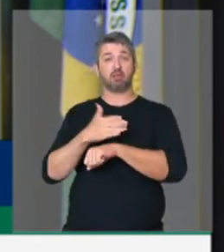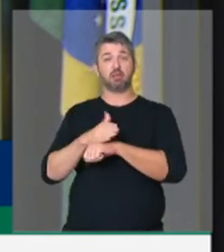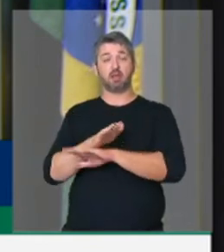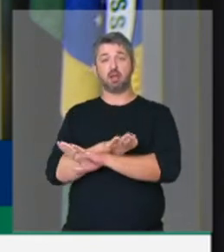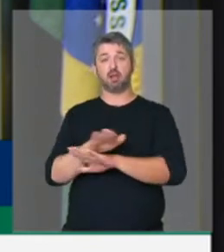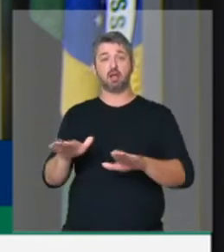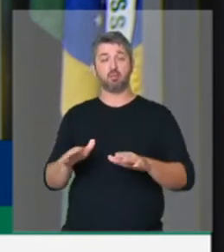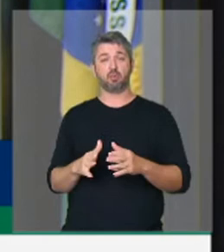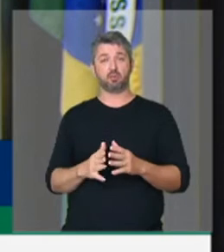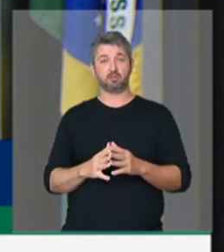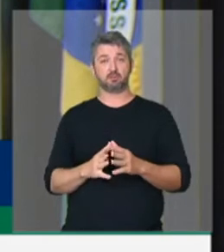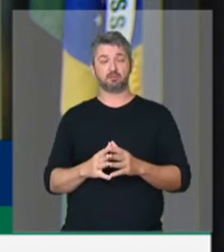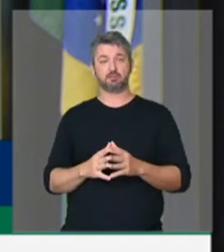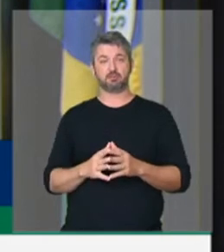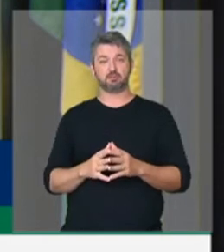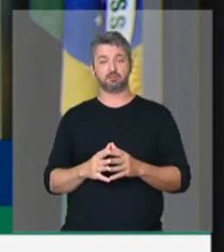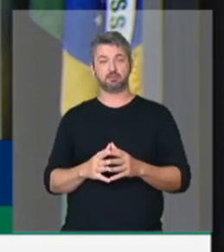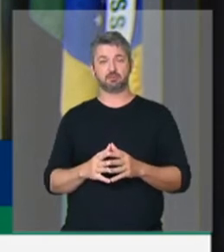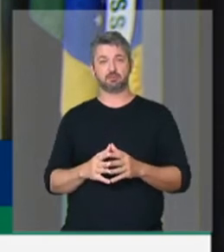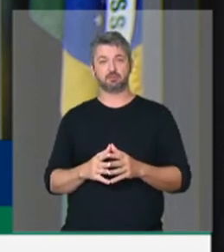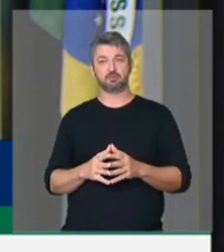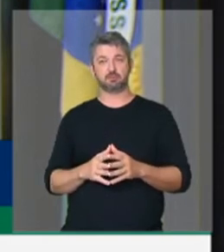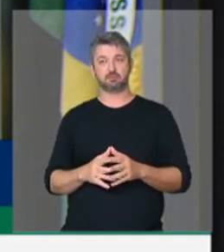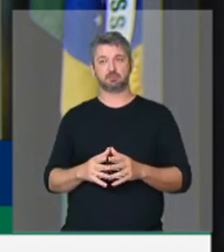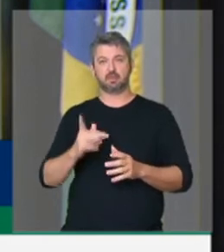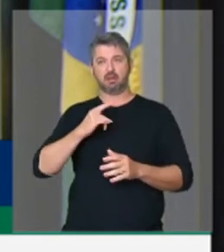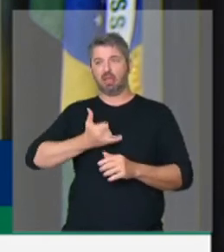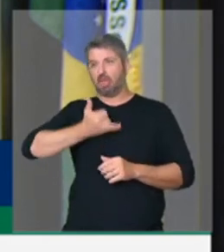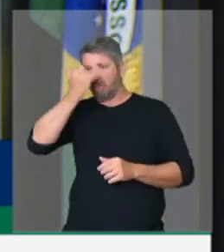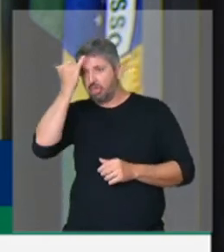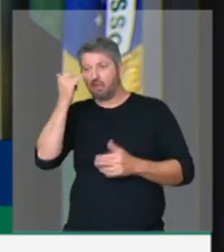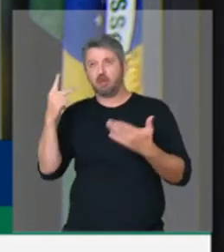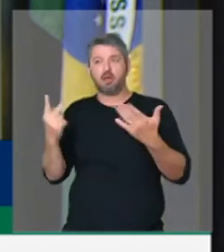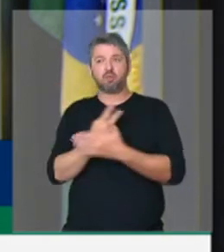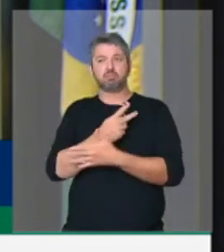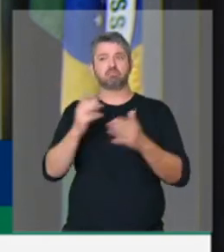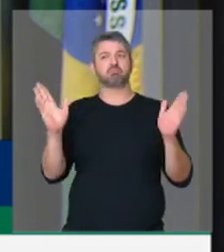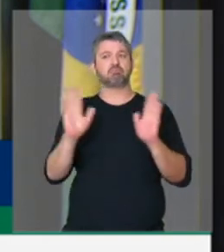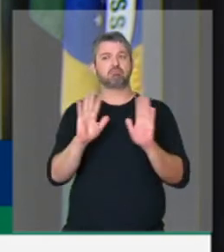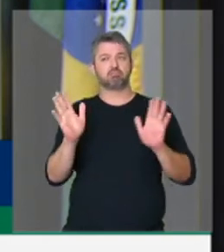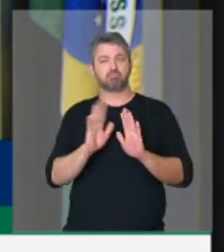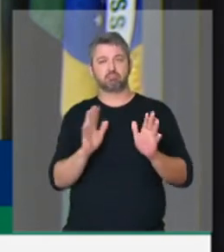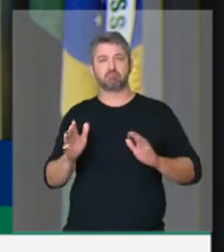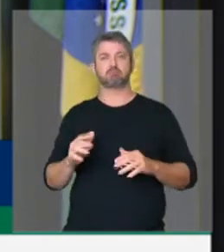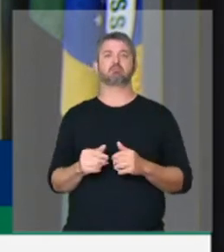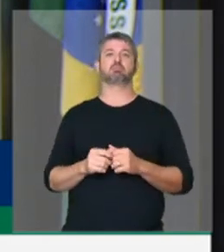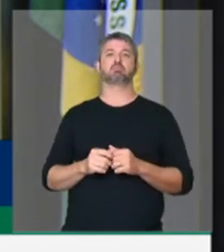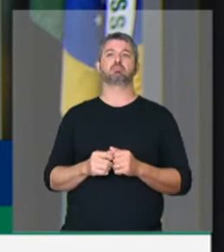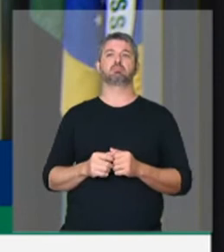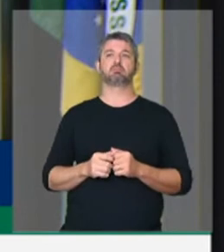isso. Não teremos acidentes, não teremos incidentes.